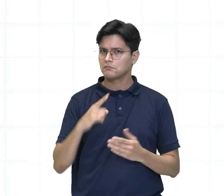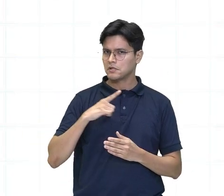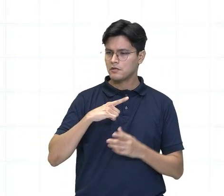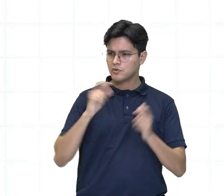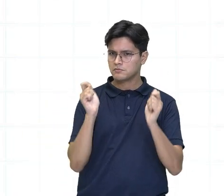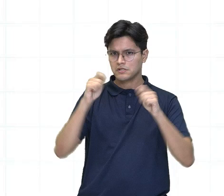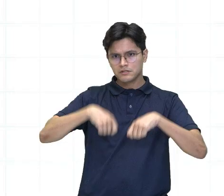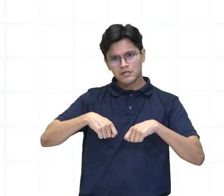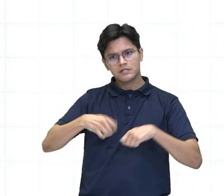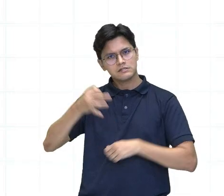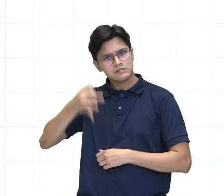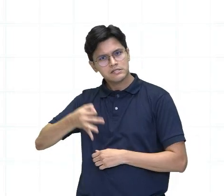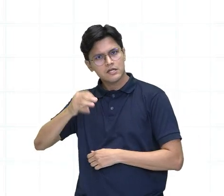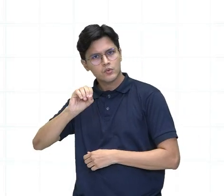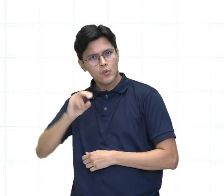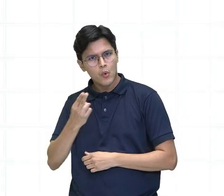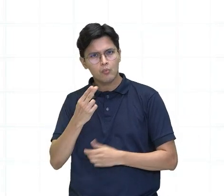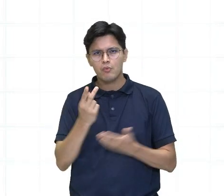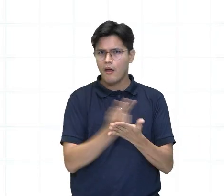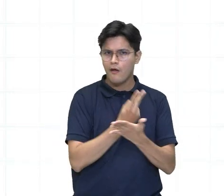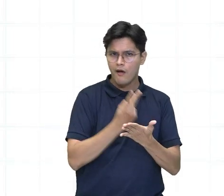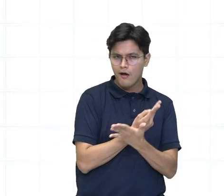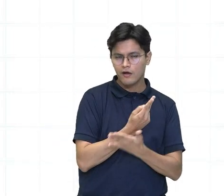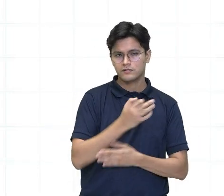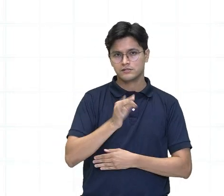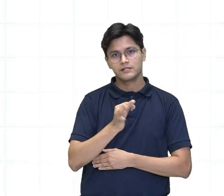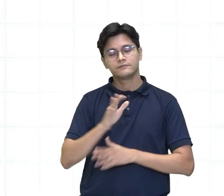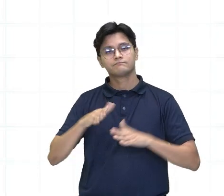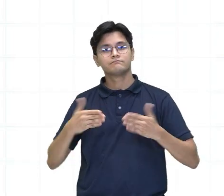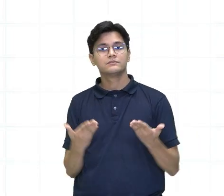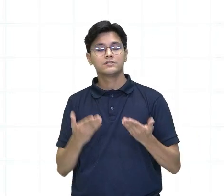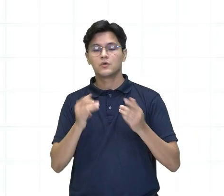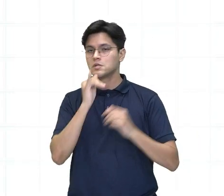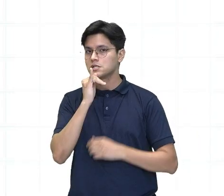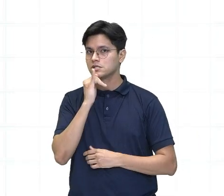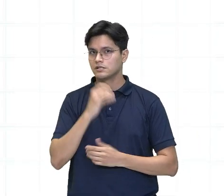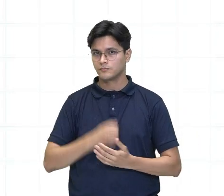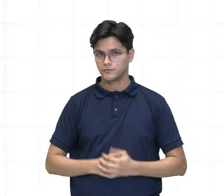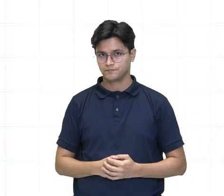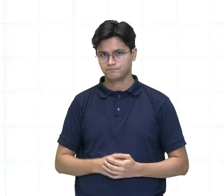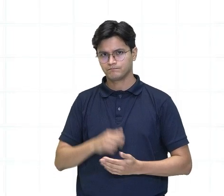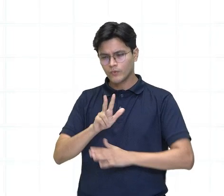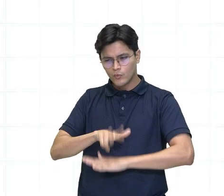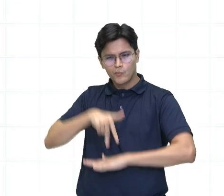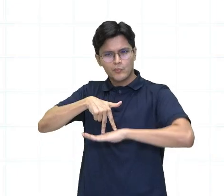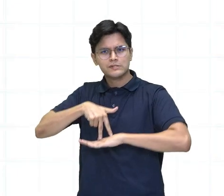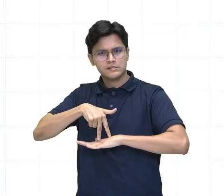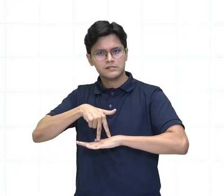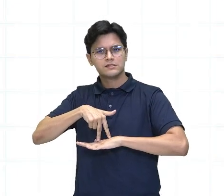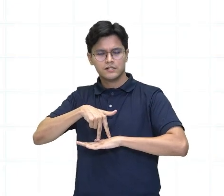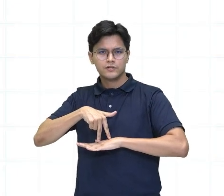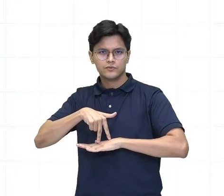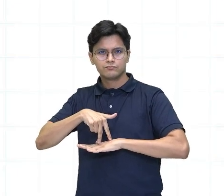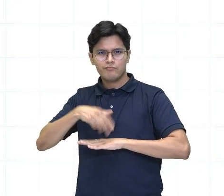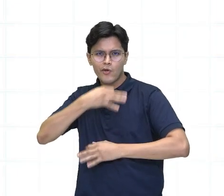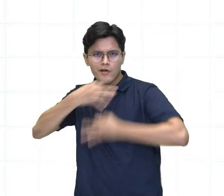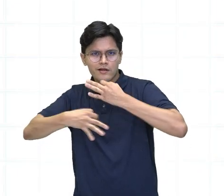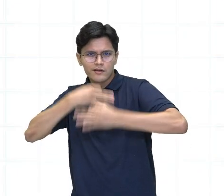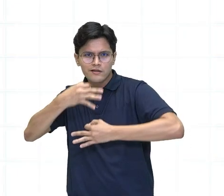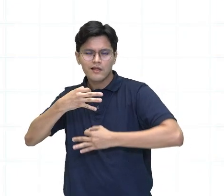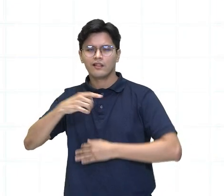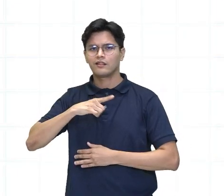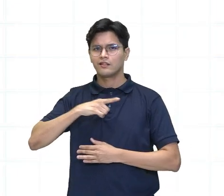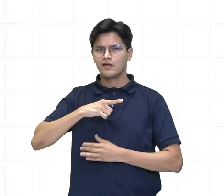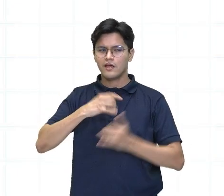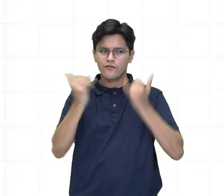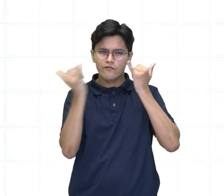só, quando nós nos posicionamos criticamente, nós vamos ter aí, nós temos informações